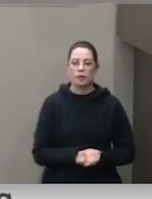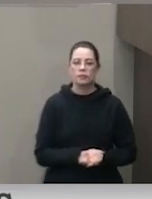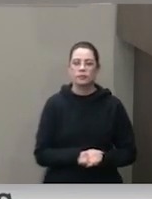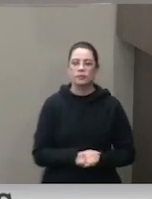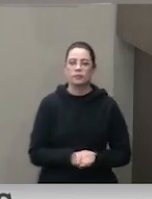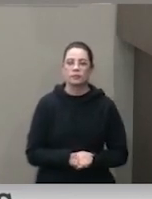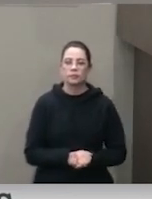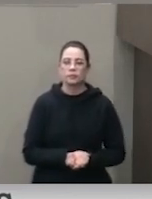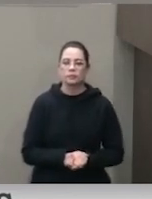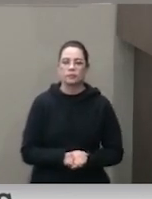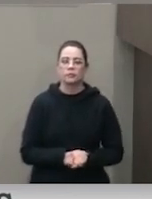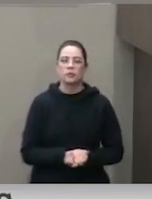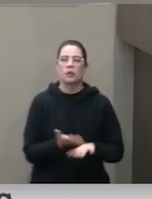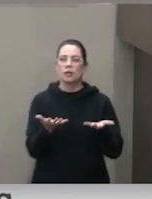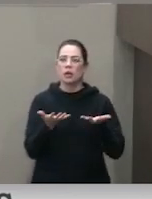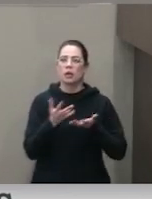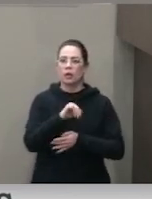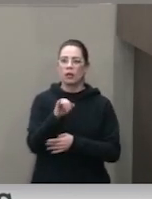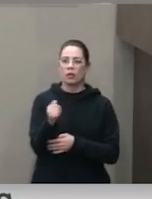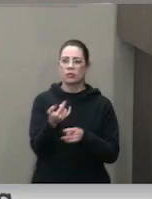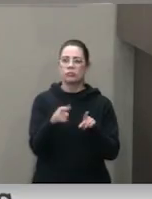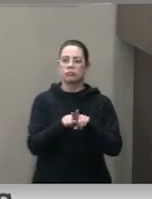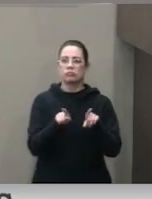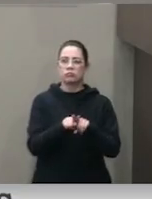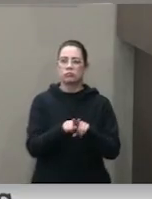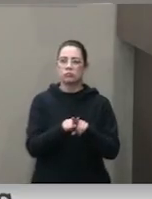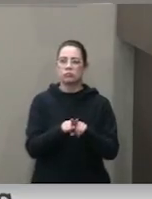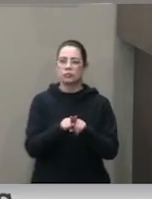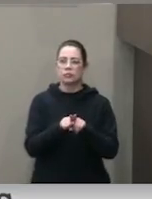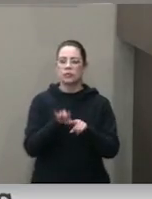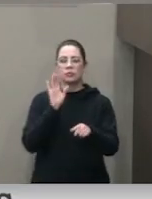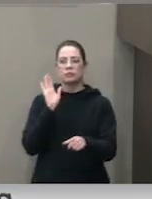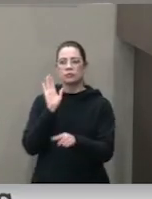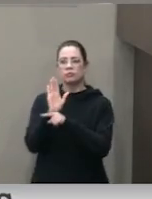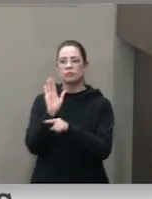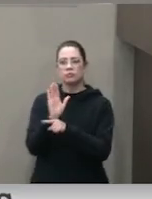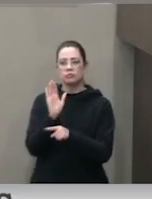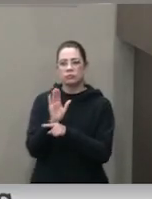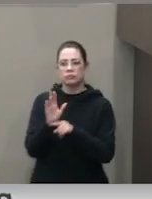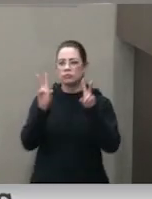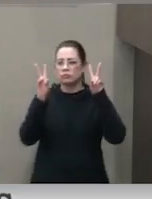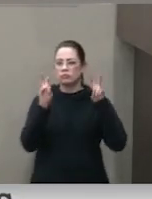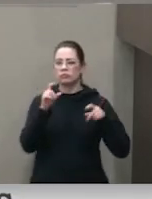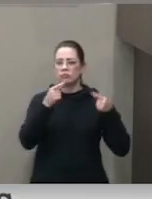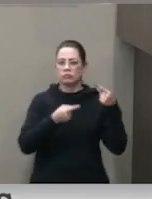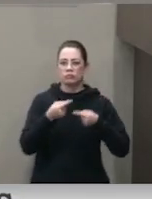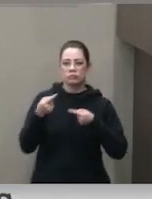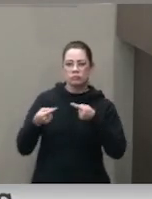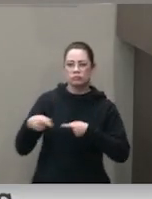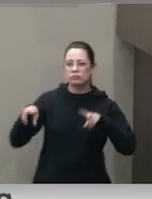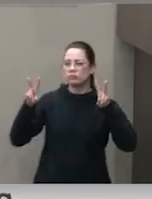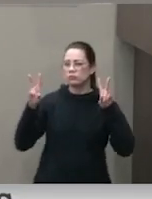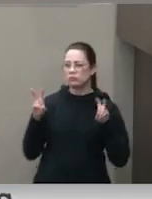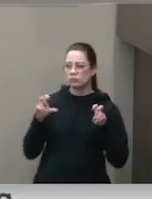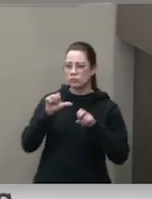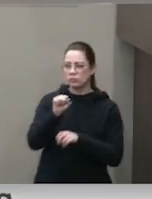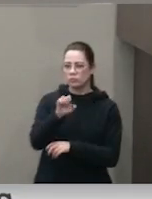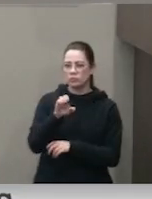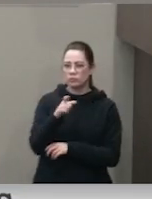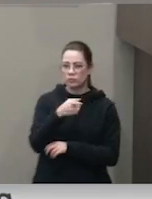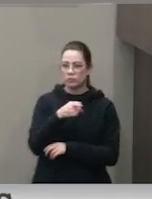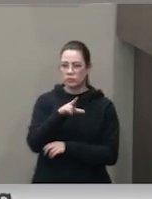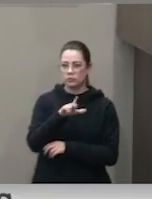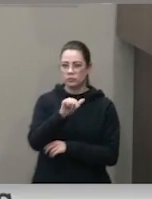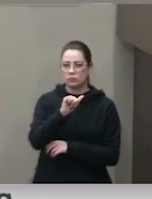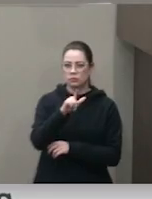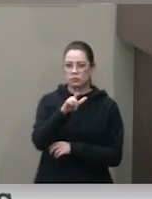quero aproveitar e contribuir com esta discussão voltada à sexualização